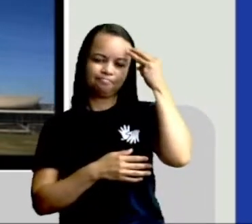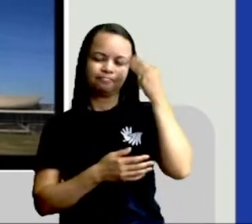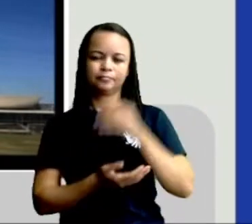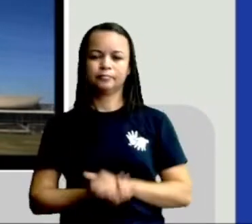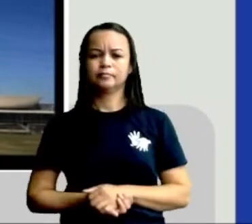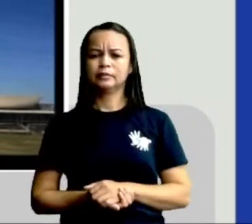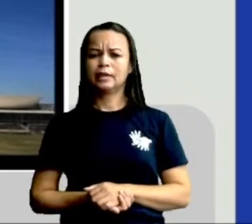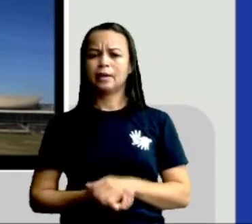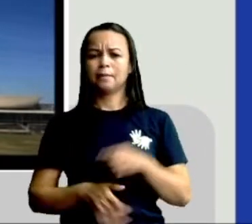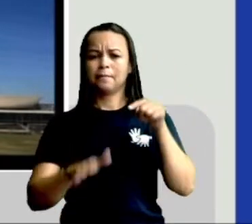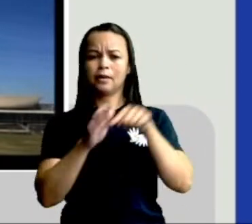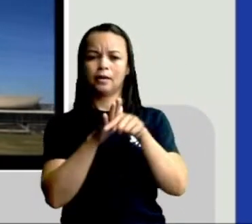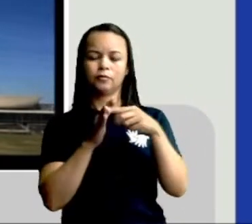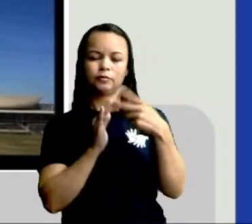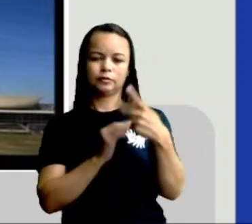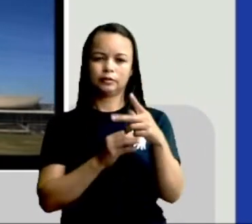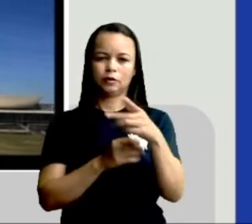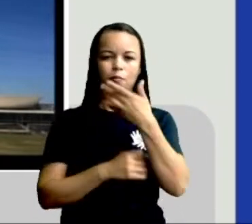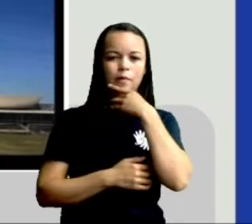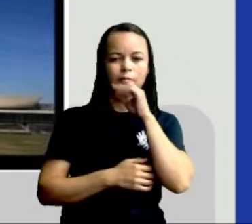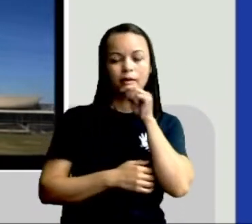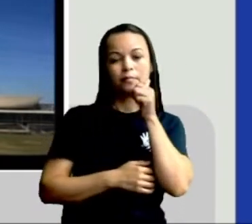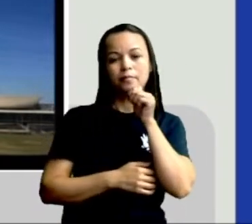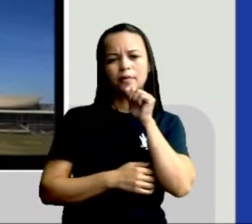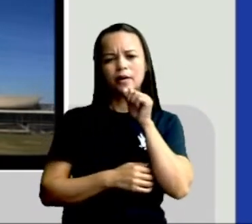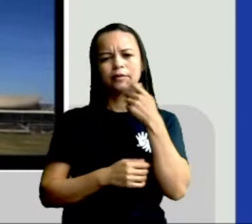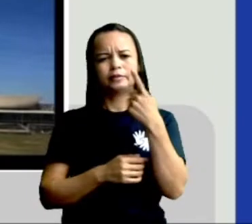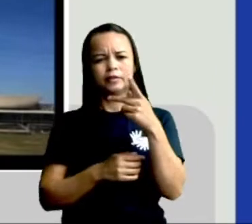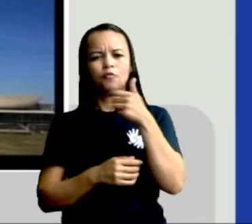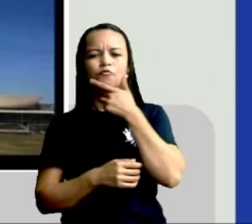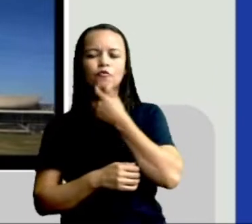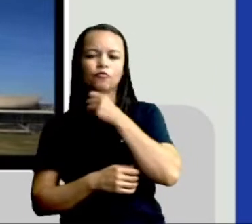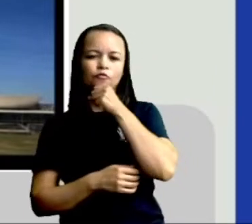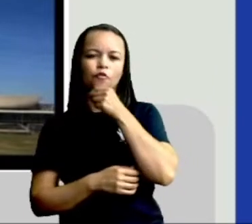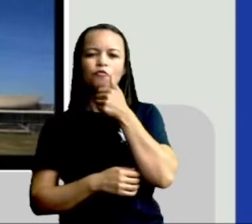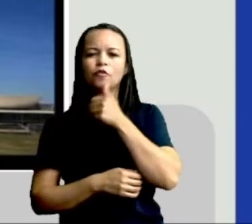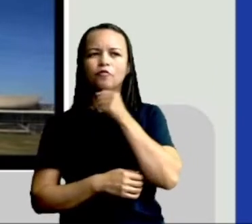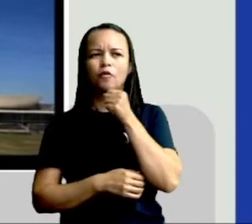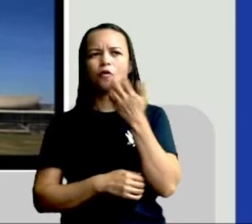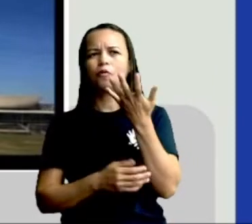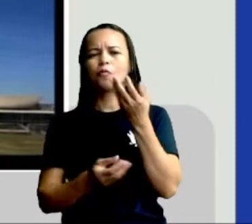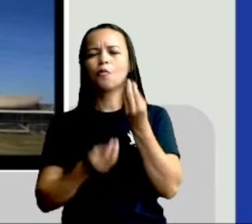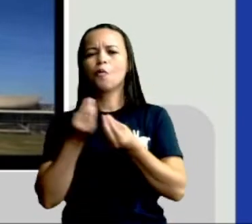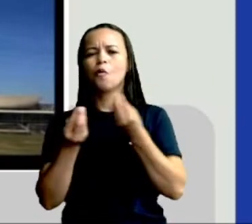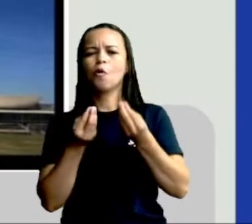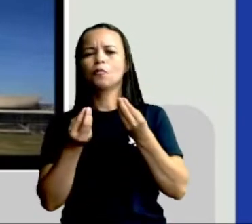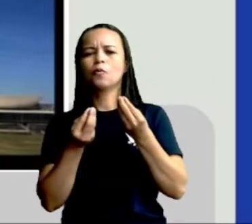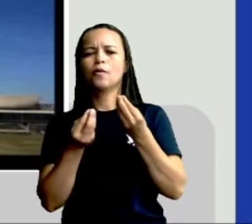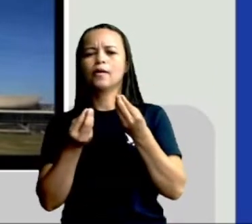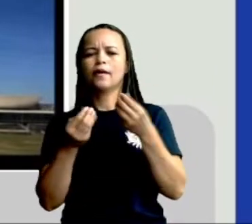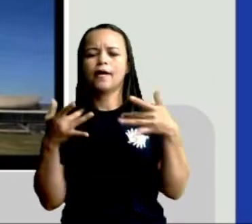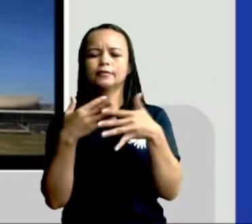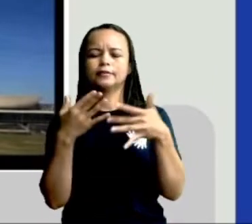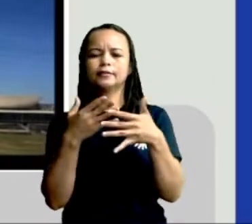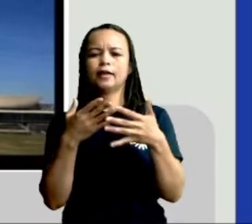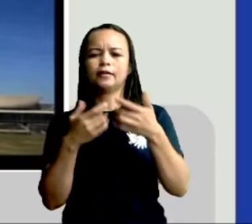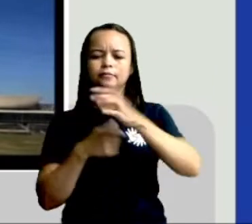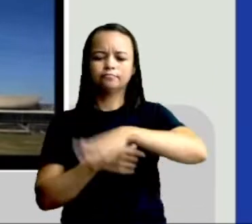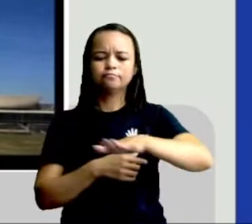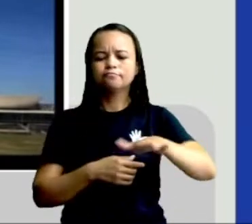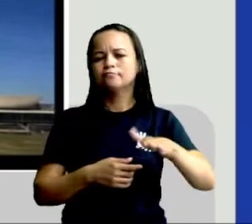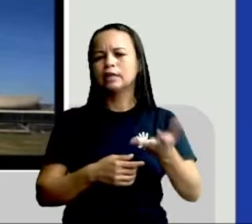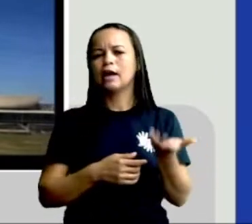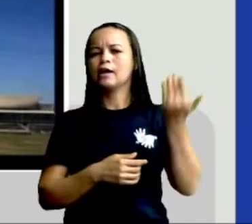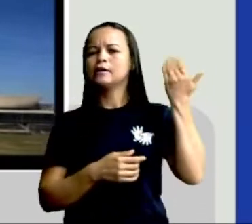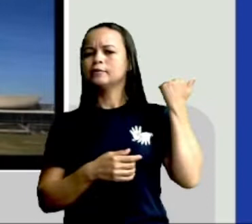Pergunta a seus pais ou seus avós Como era a paisagem da sua cidade quando eles eram crianças e qual é